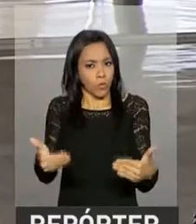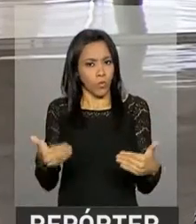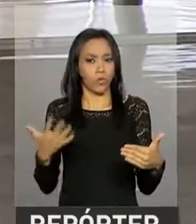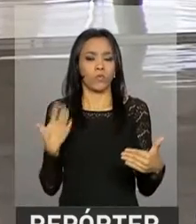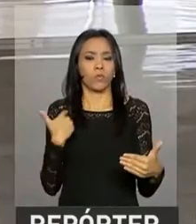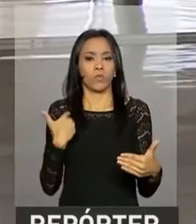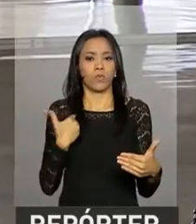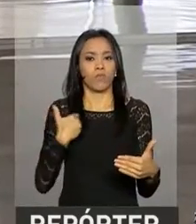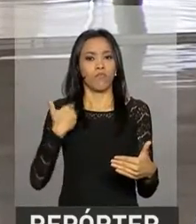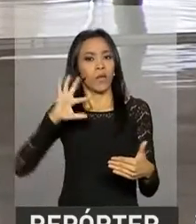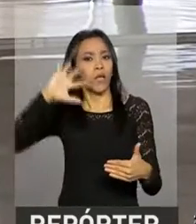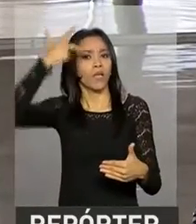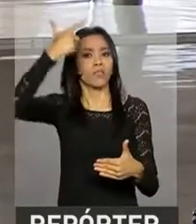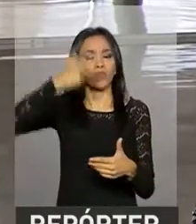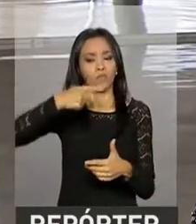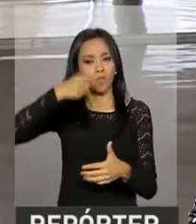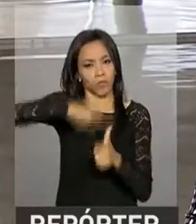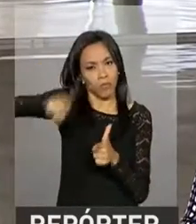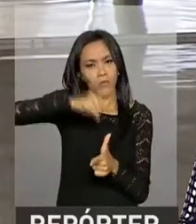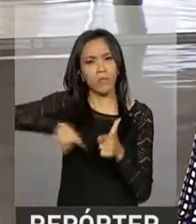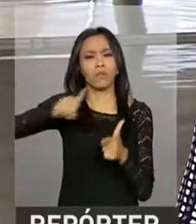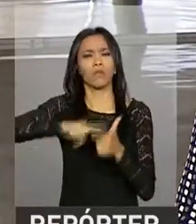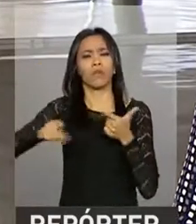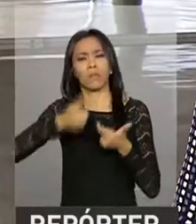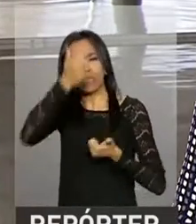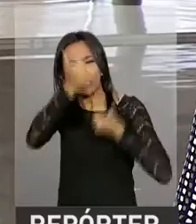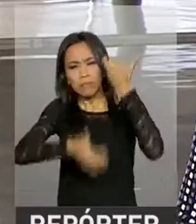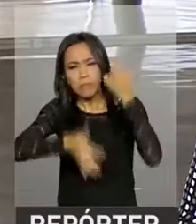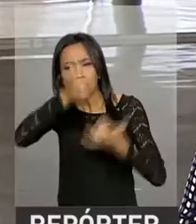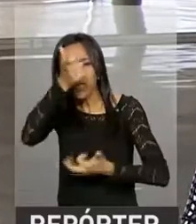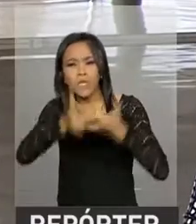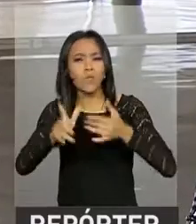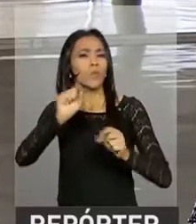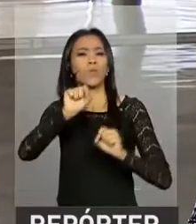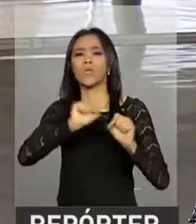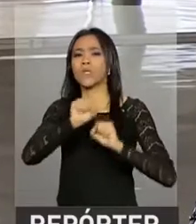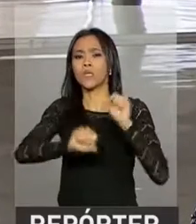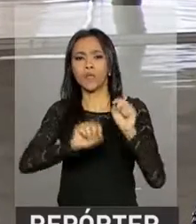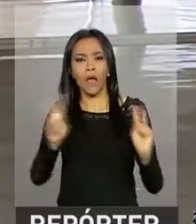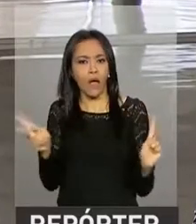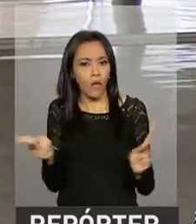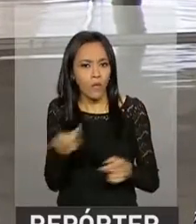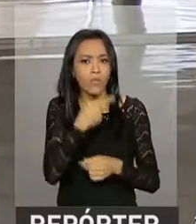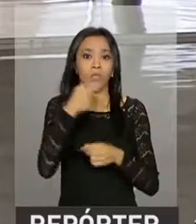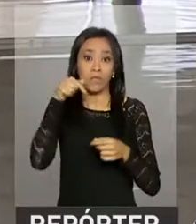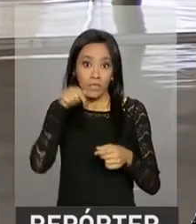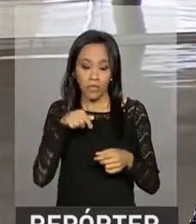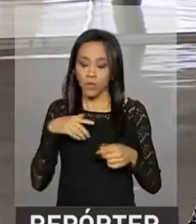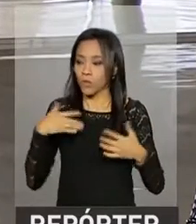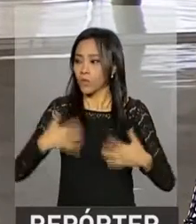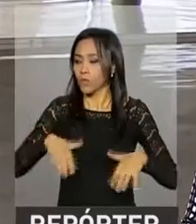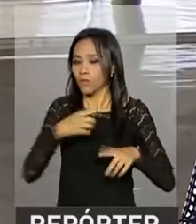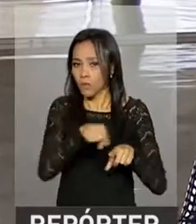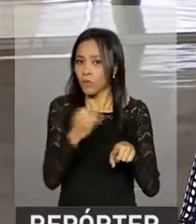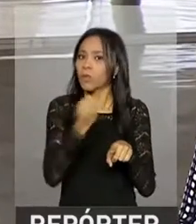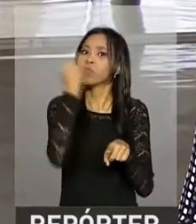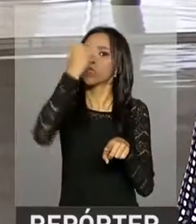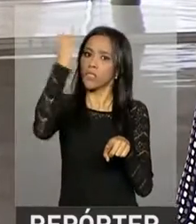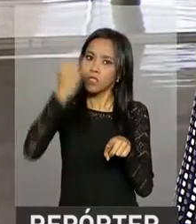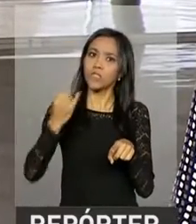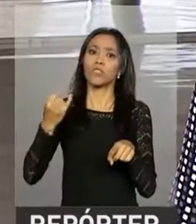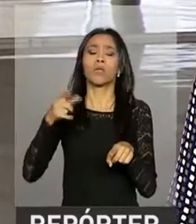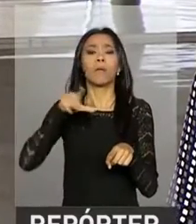diante dos problemas prestando esclarecimentos e agindo com transparência foi determinante para o fim das restrições